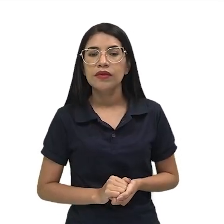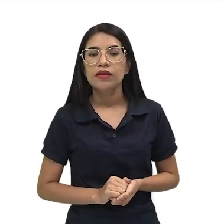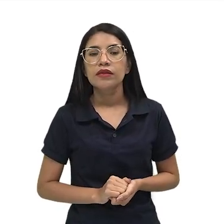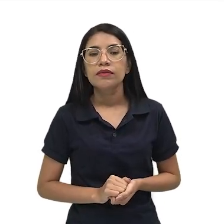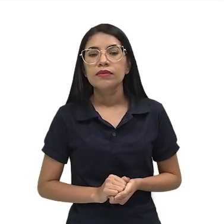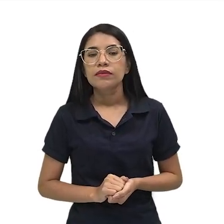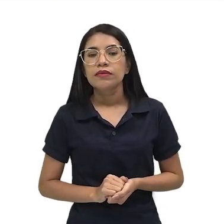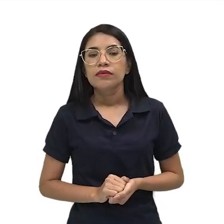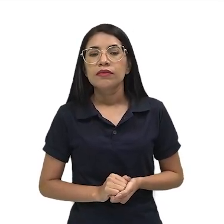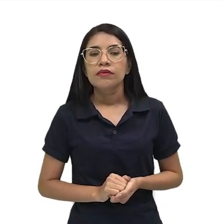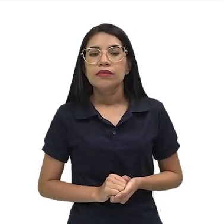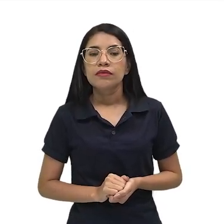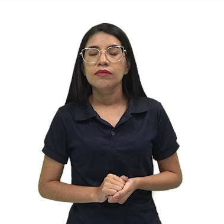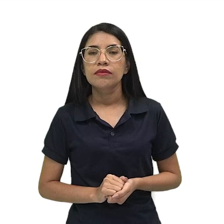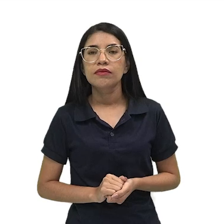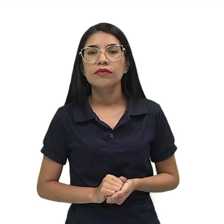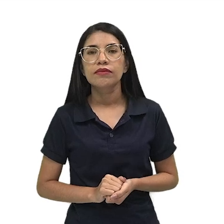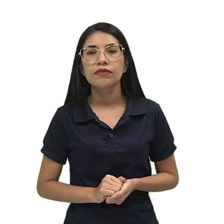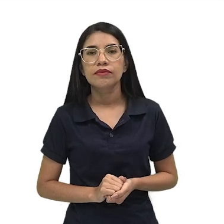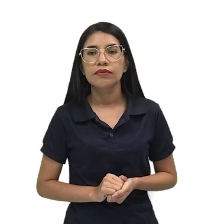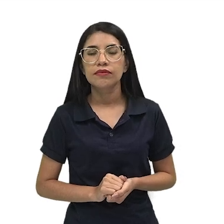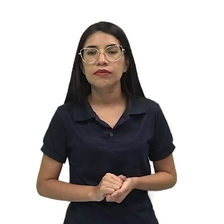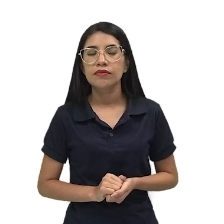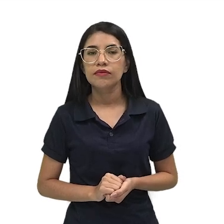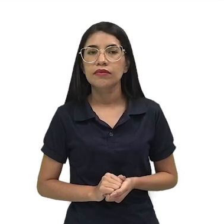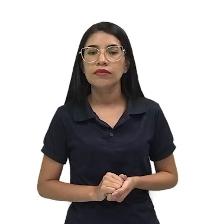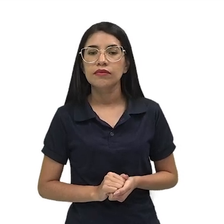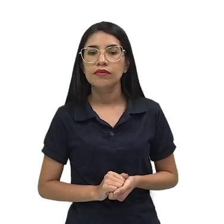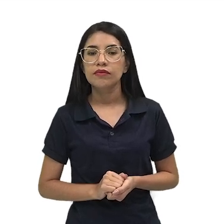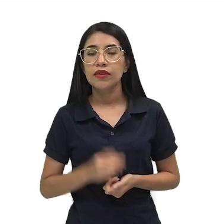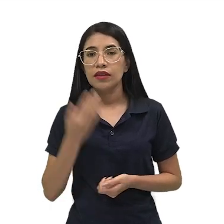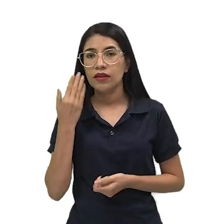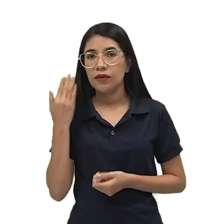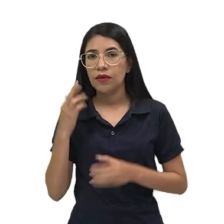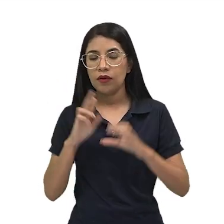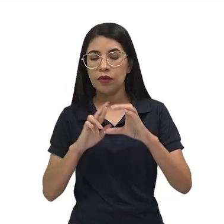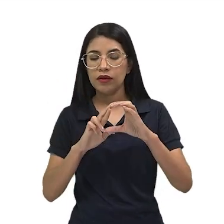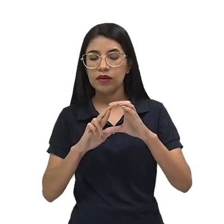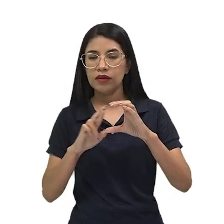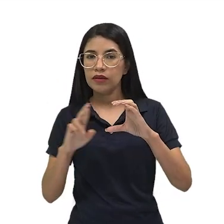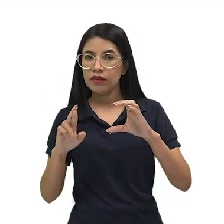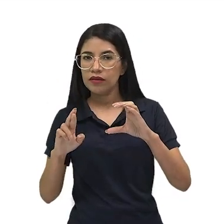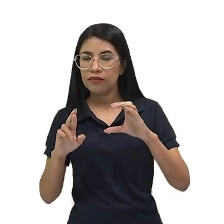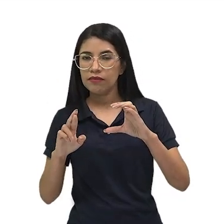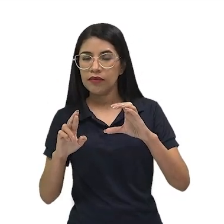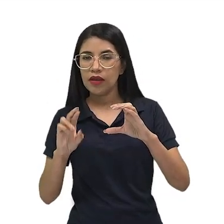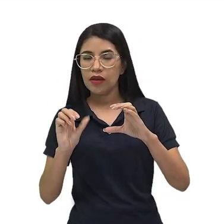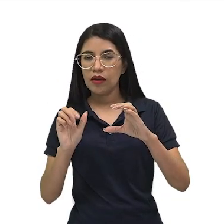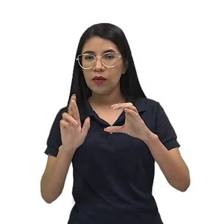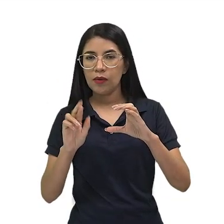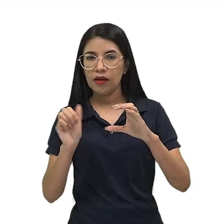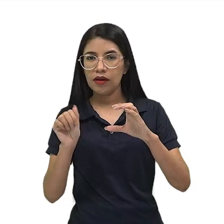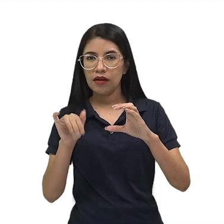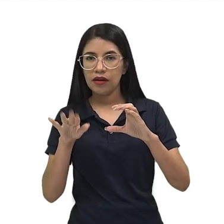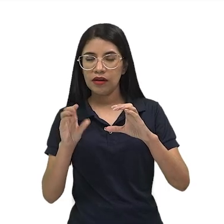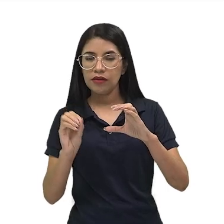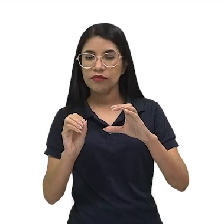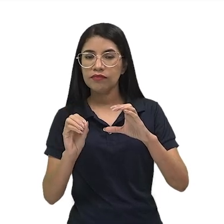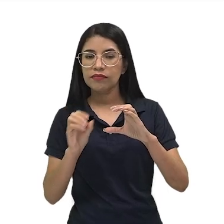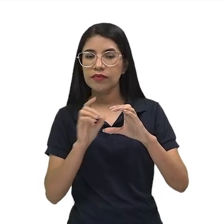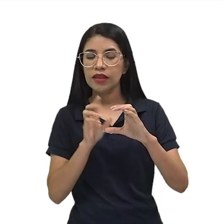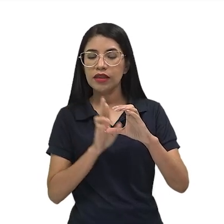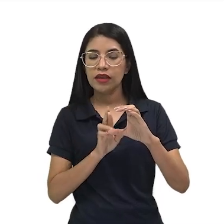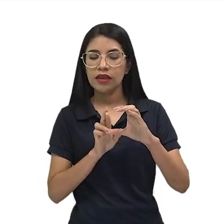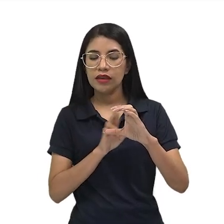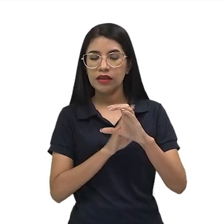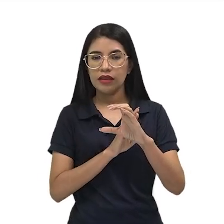tenho o centro, está aqui o círculo. Ó. Então, daqui para cá é um R, daqui para cá vem outro